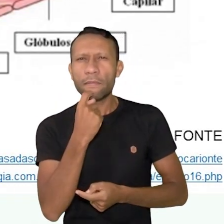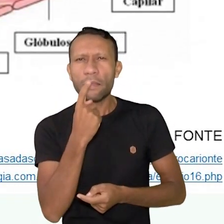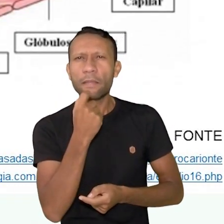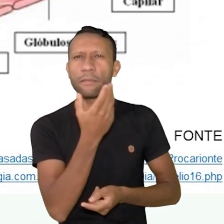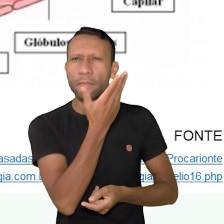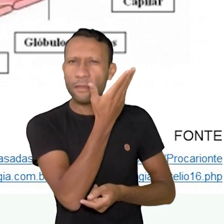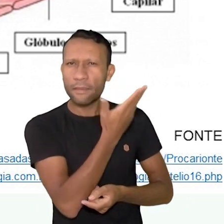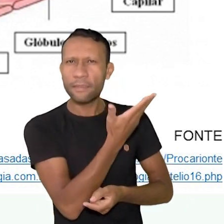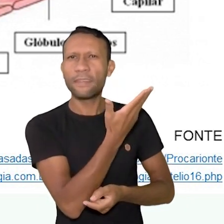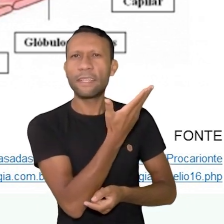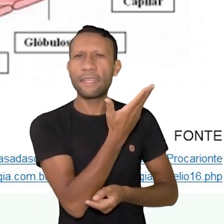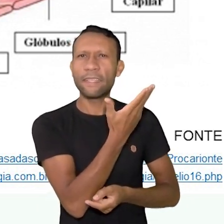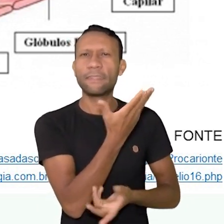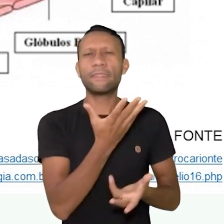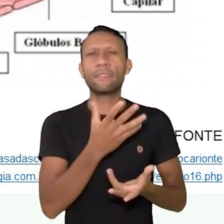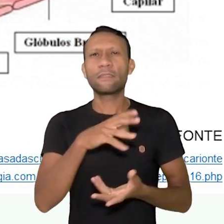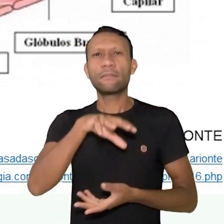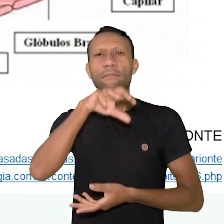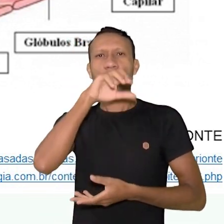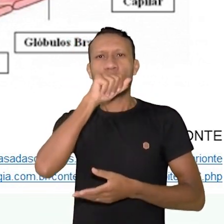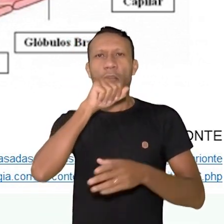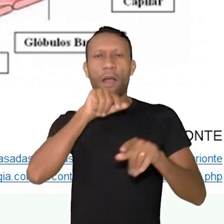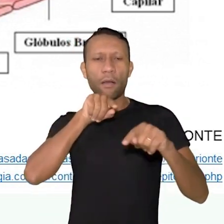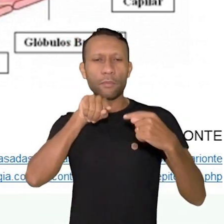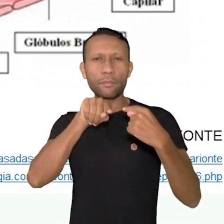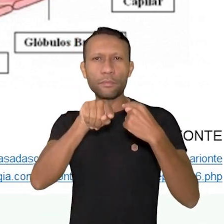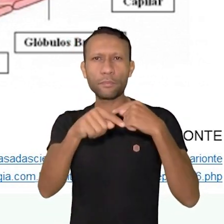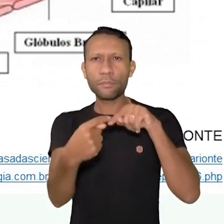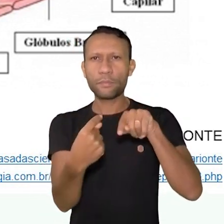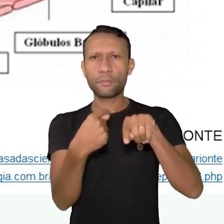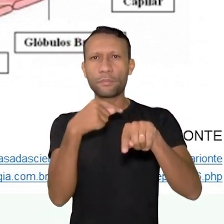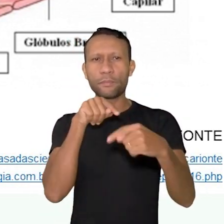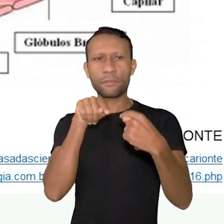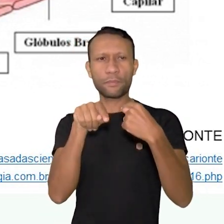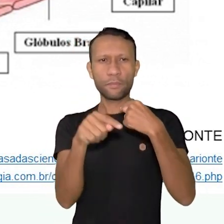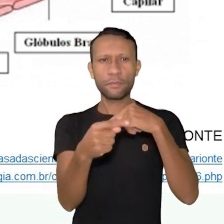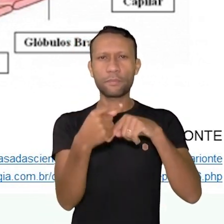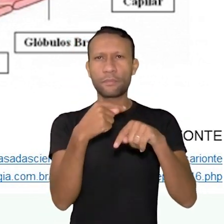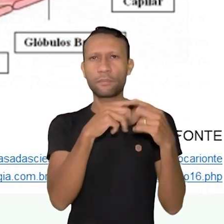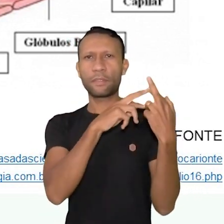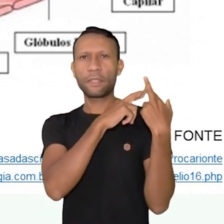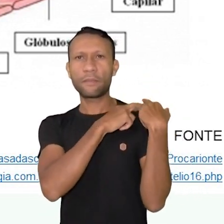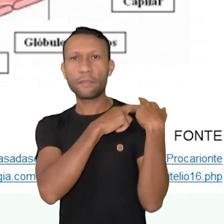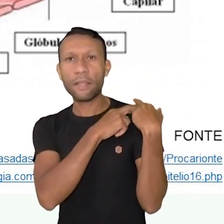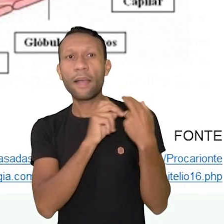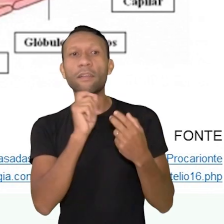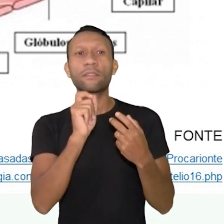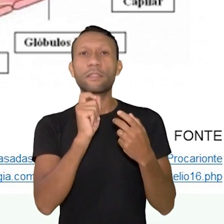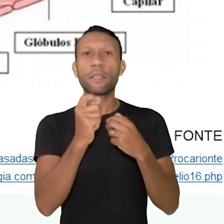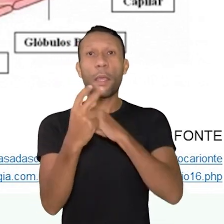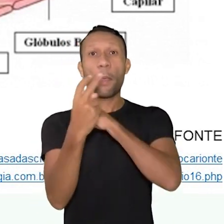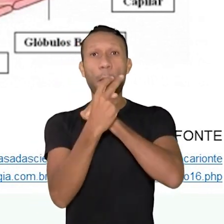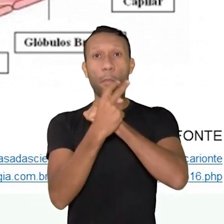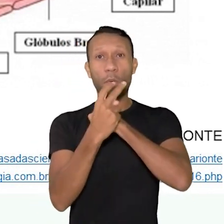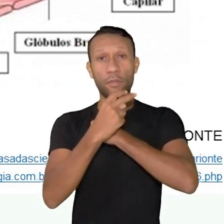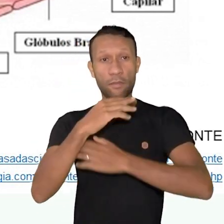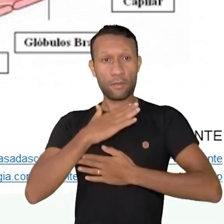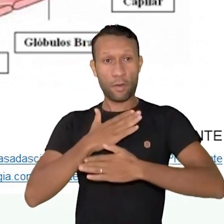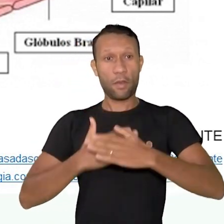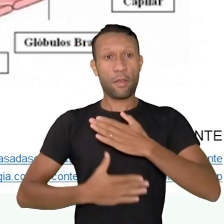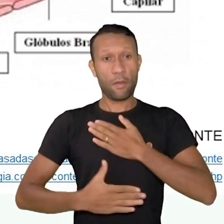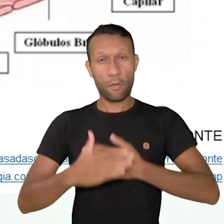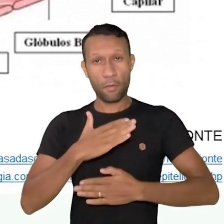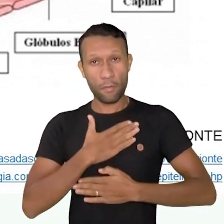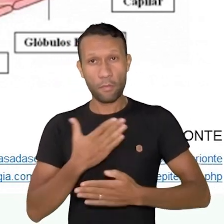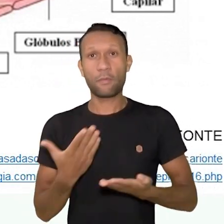função de transportar oxigênio. A gente vai ter, ó, glóbulos brancos, que têm a função de proteger o nosso corpo.